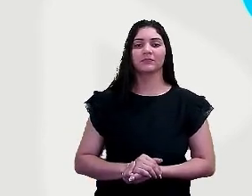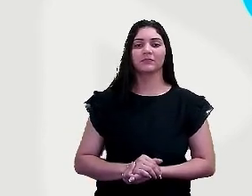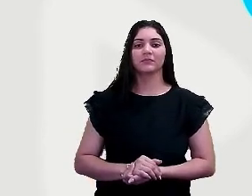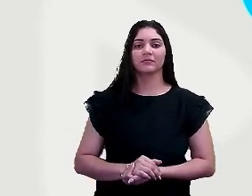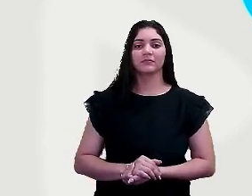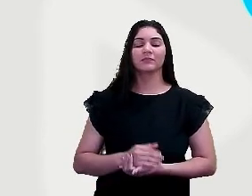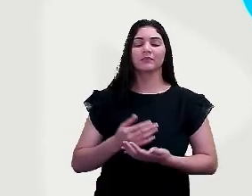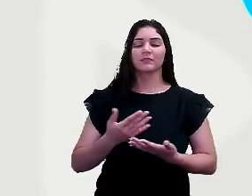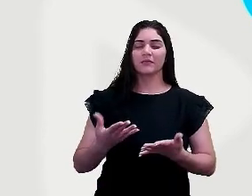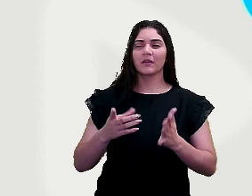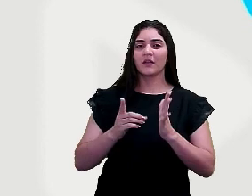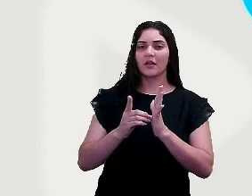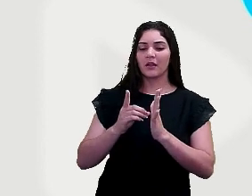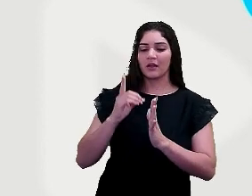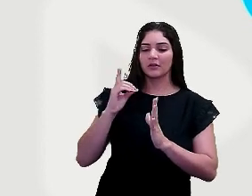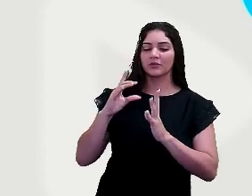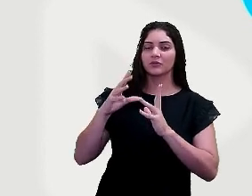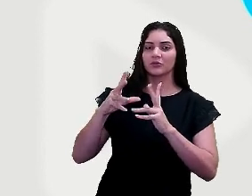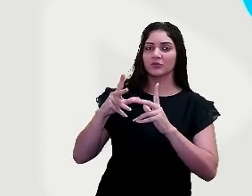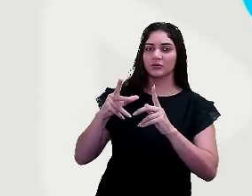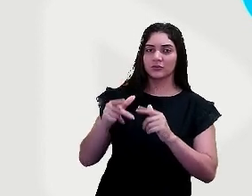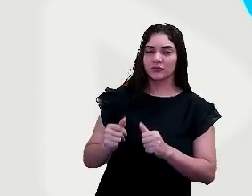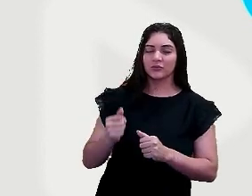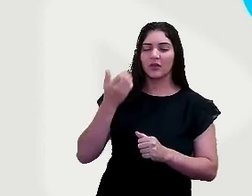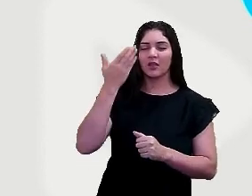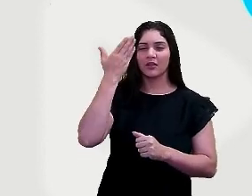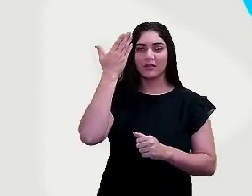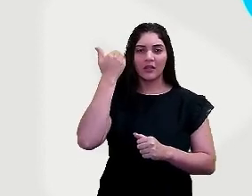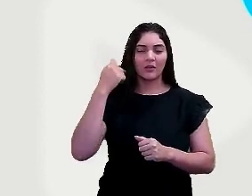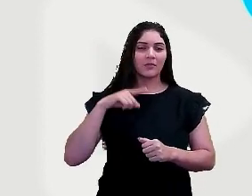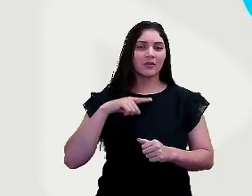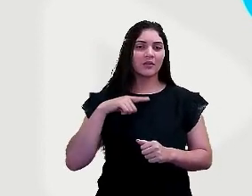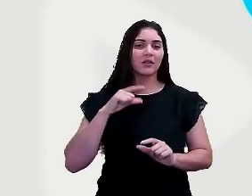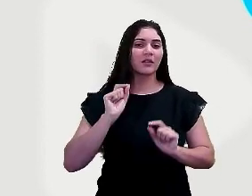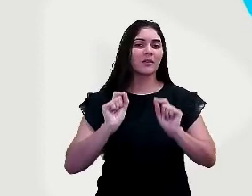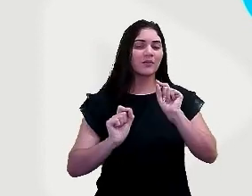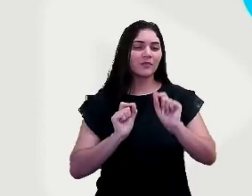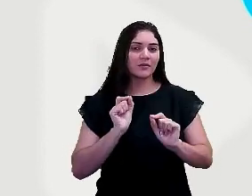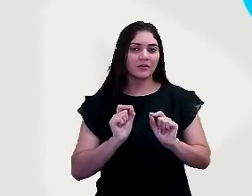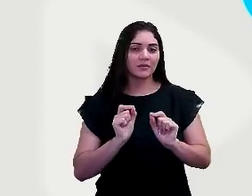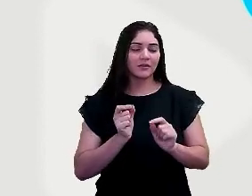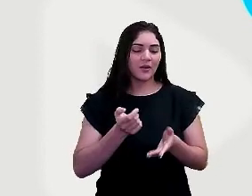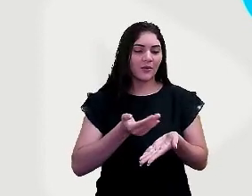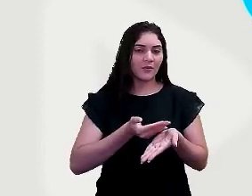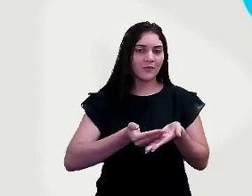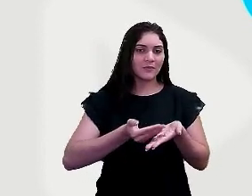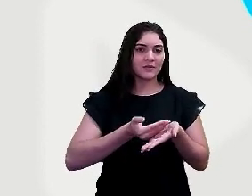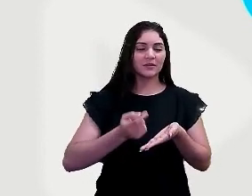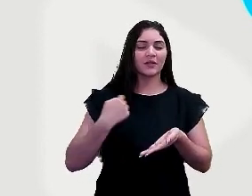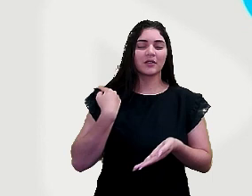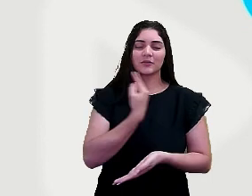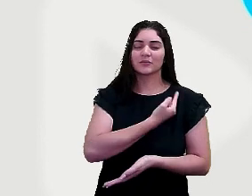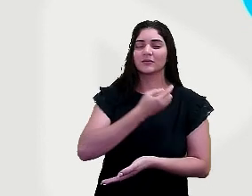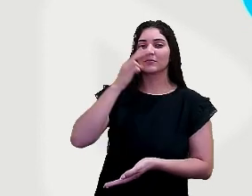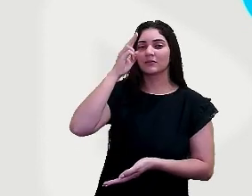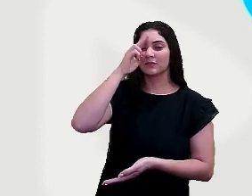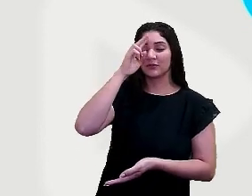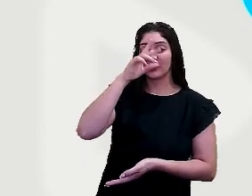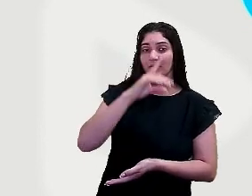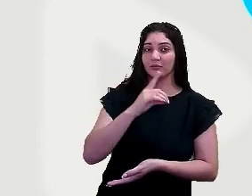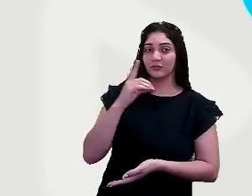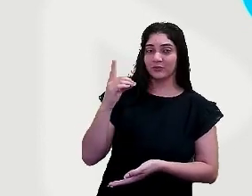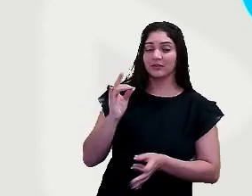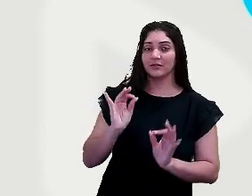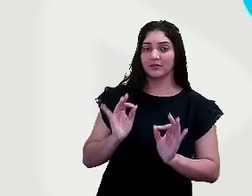Só que antes disso tudo, vocês sabem que sempre a gente tem o quê? De início a nossa história do dia,